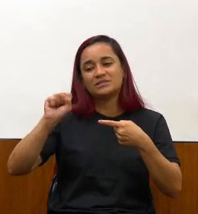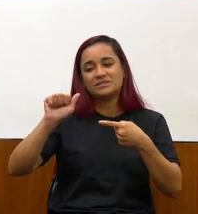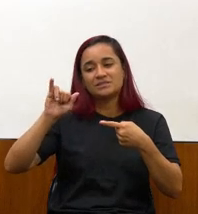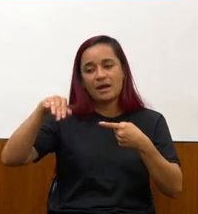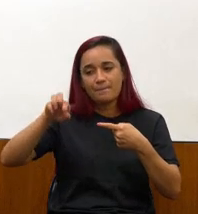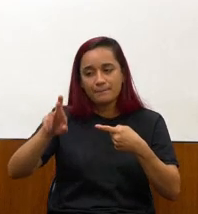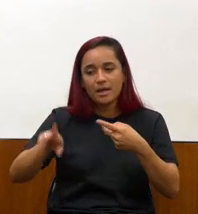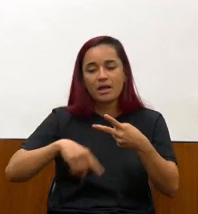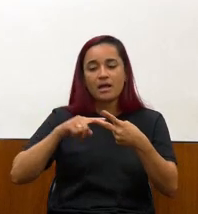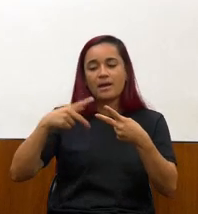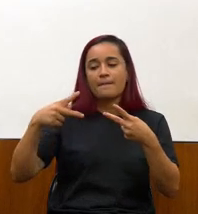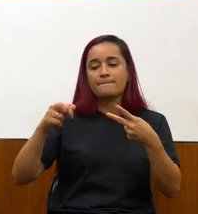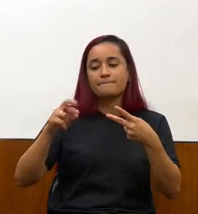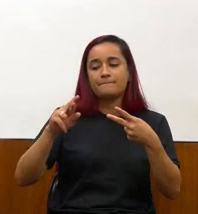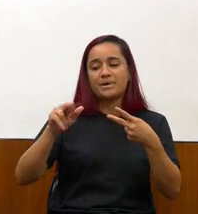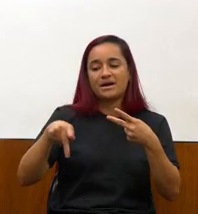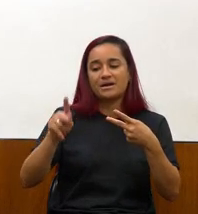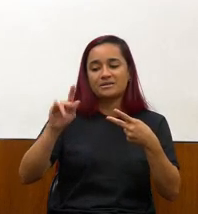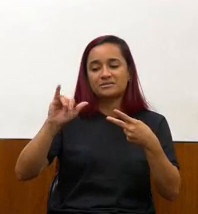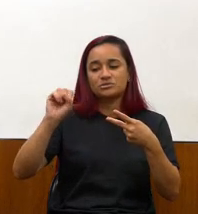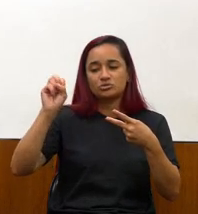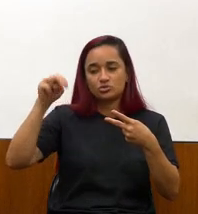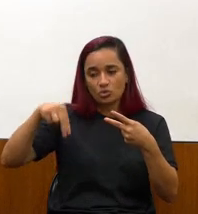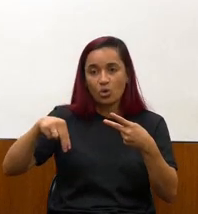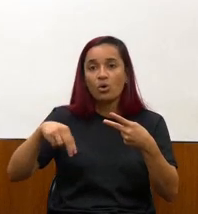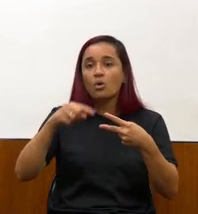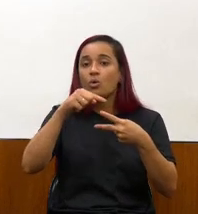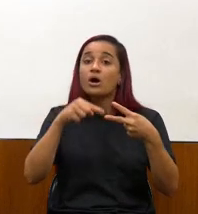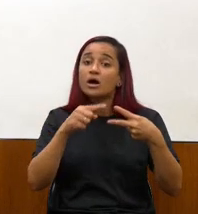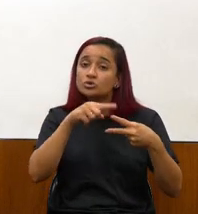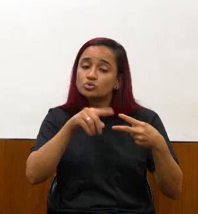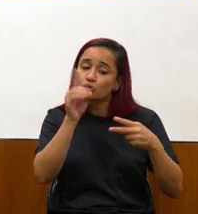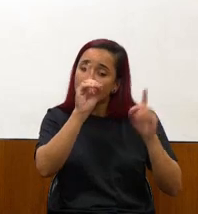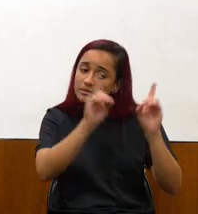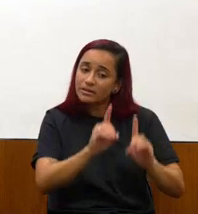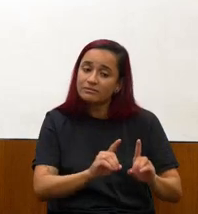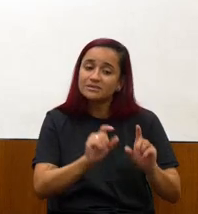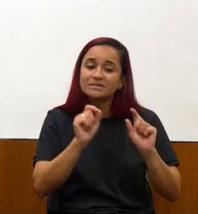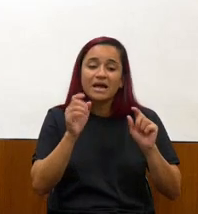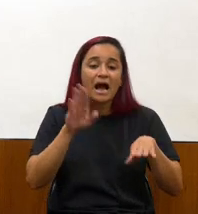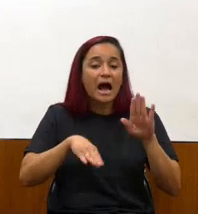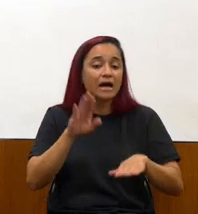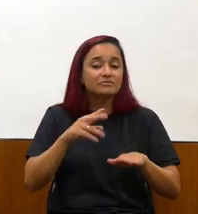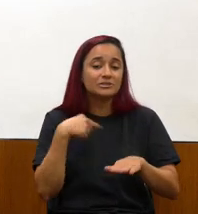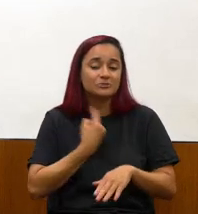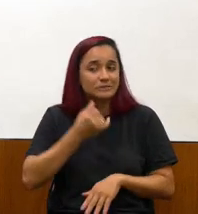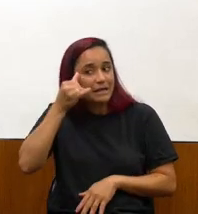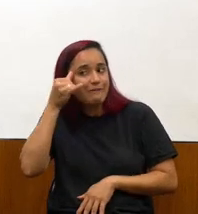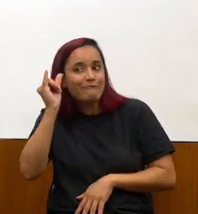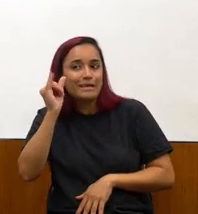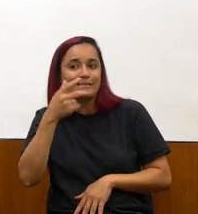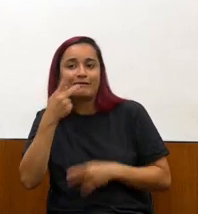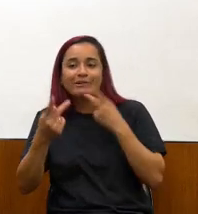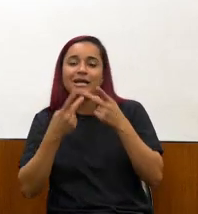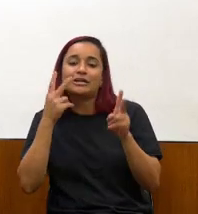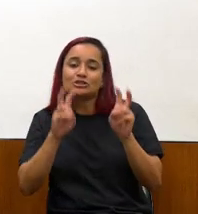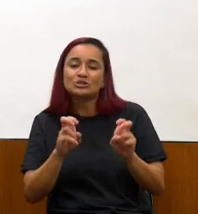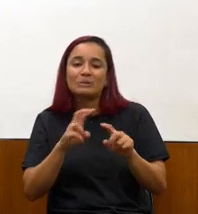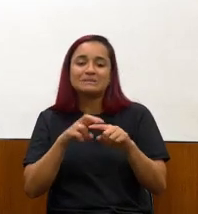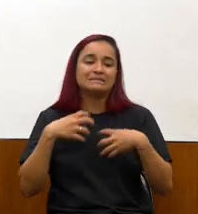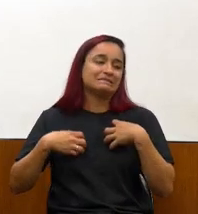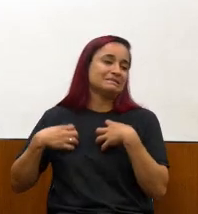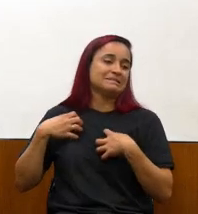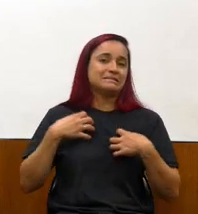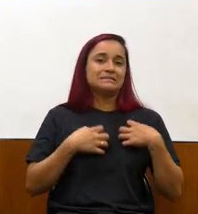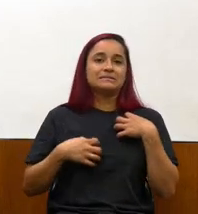no qual a gente tenta evitar ao máximo, eu falo a gente enquanto sociedade, é evitar esses assuntos para a nossa casa. No caso das pessoas